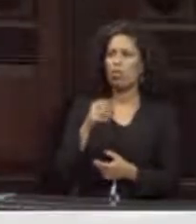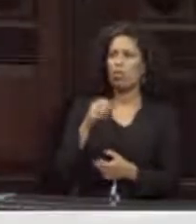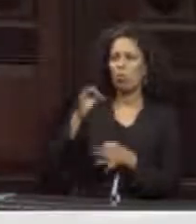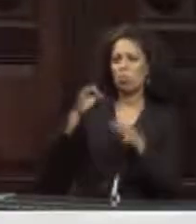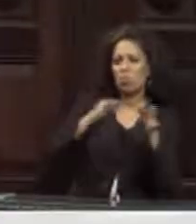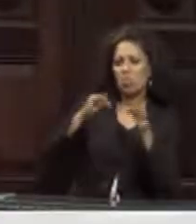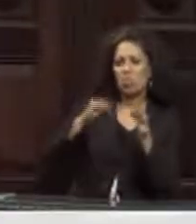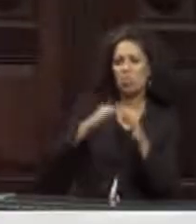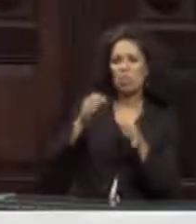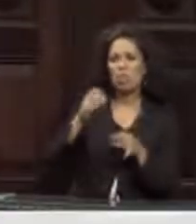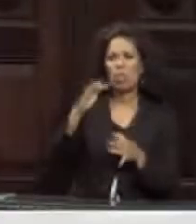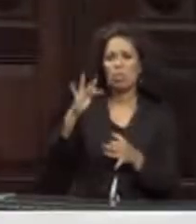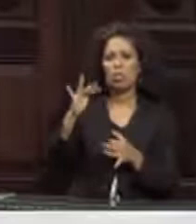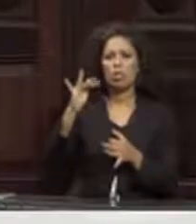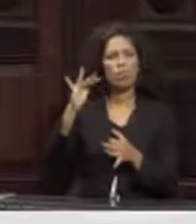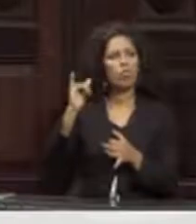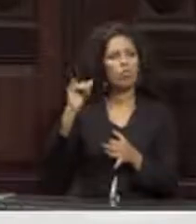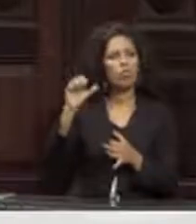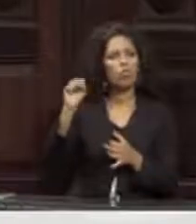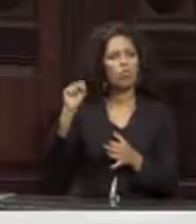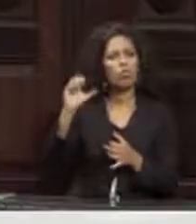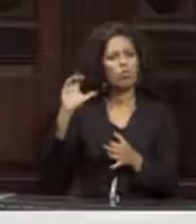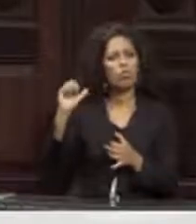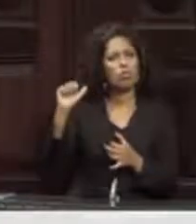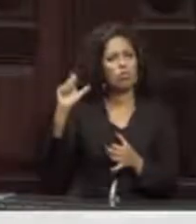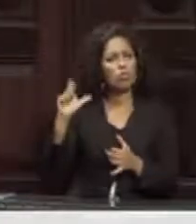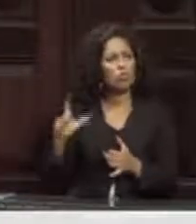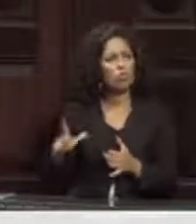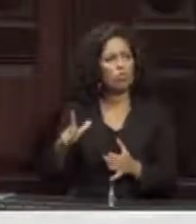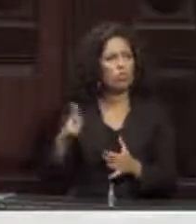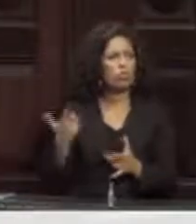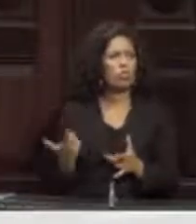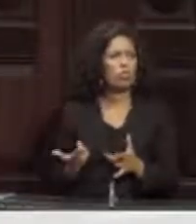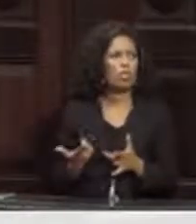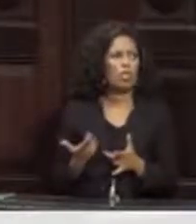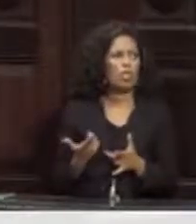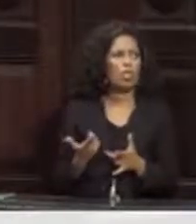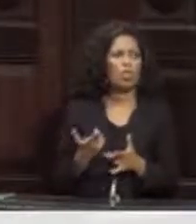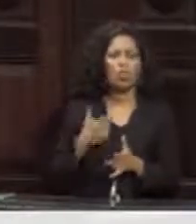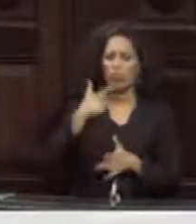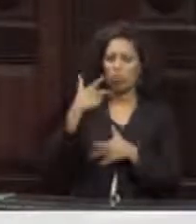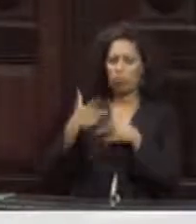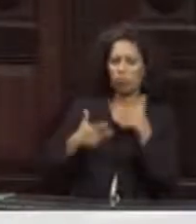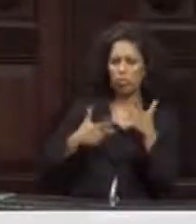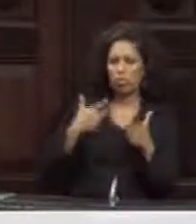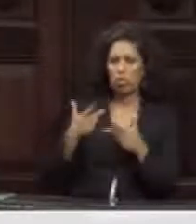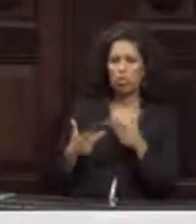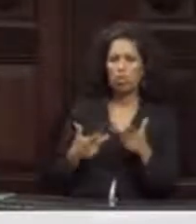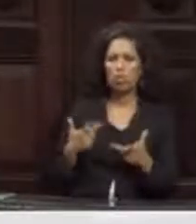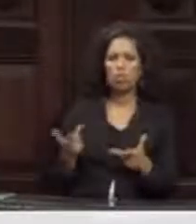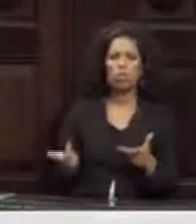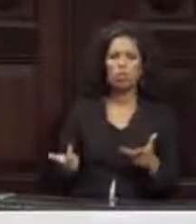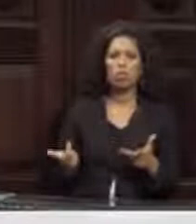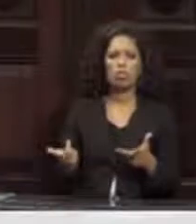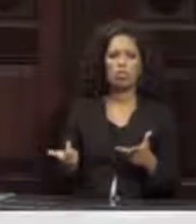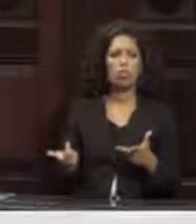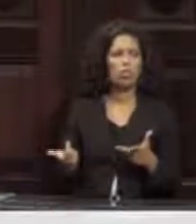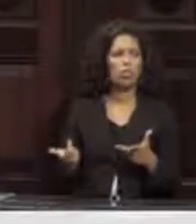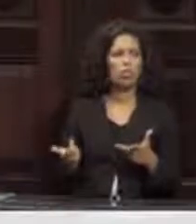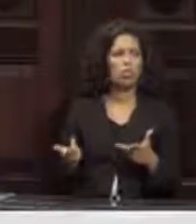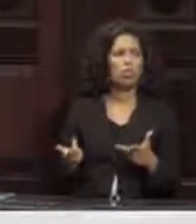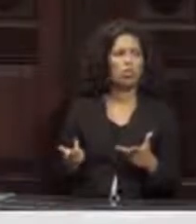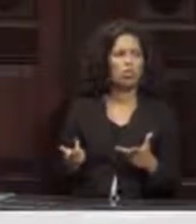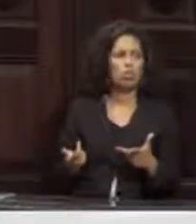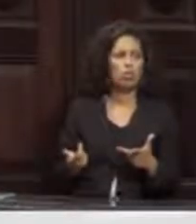poderia ficar nessa tribuna falando mais 10 minutos sobre os equívocos das isenções fiscais que